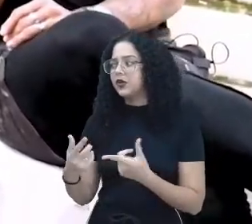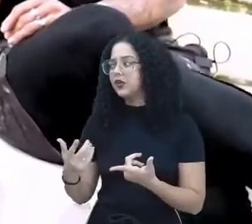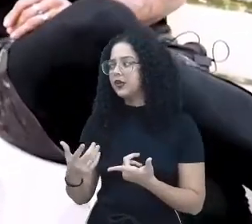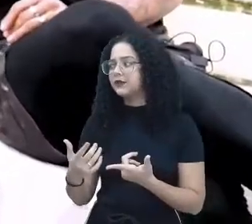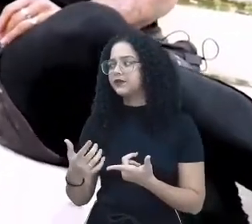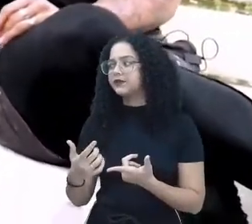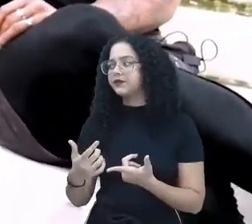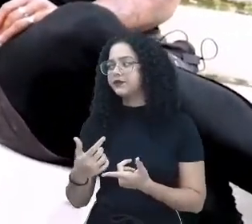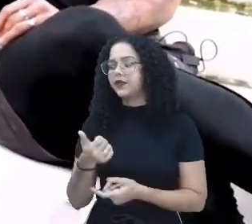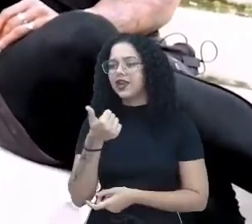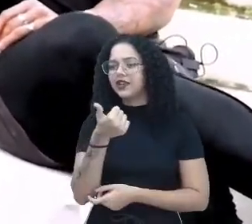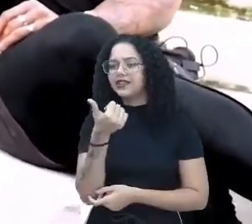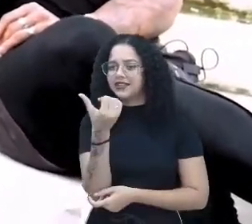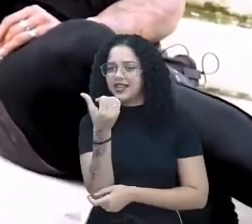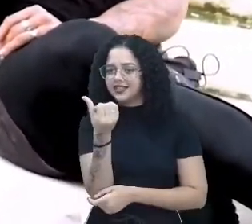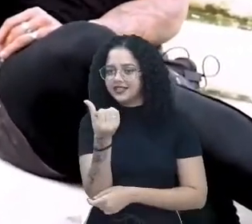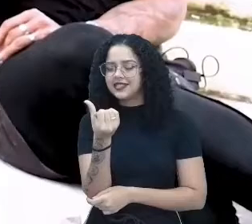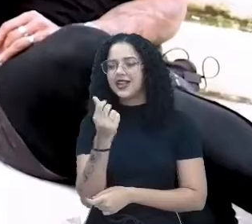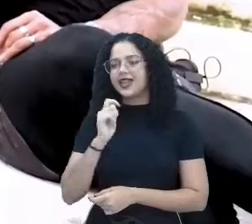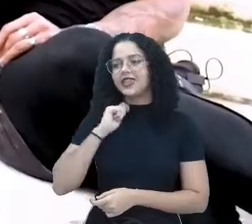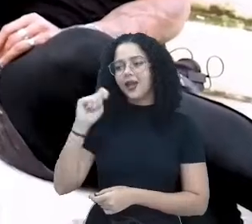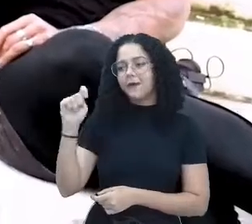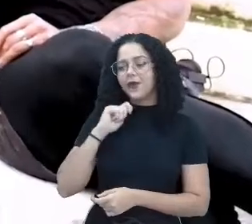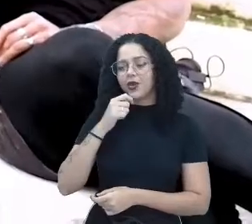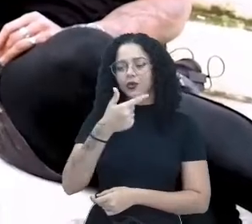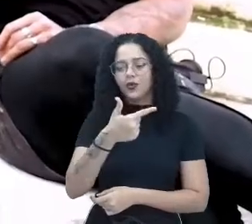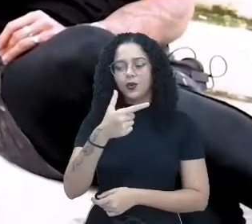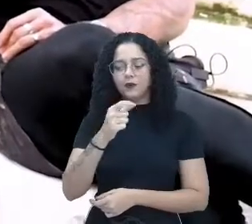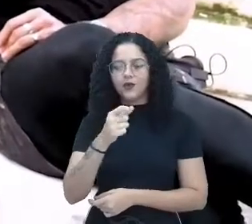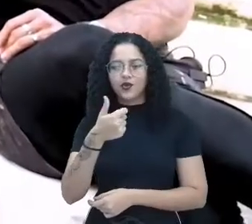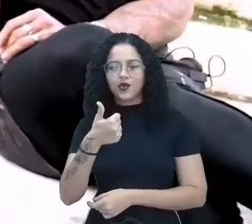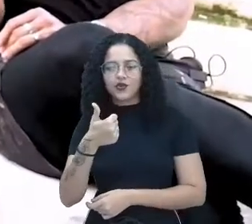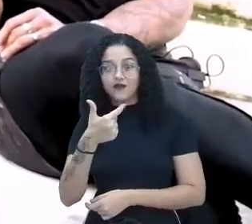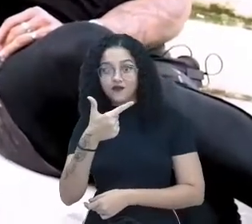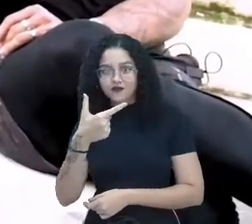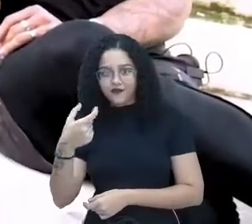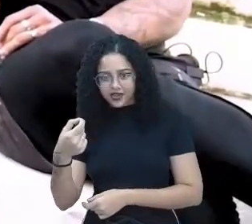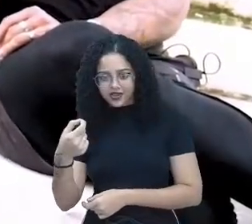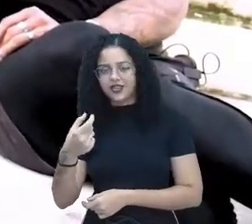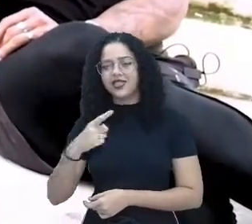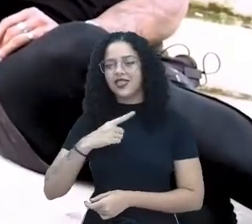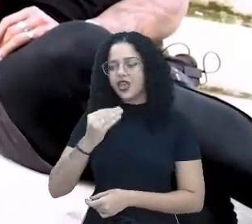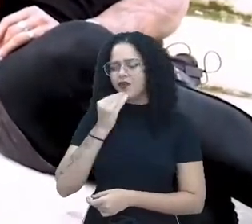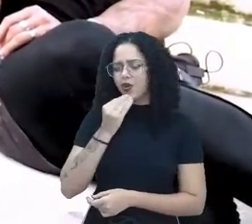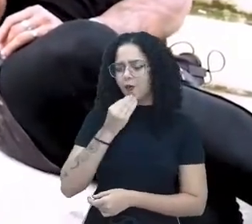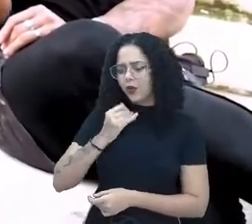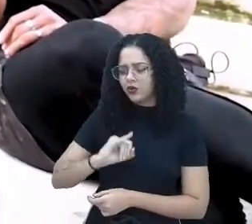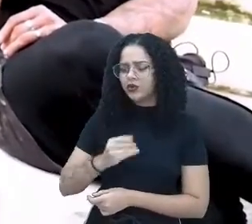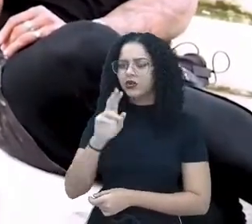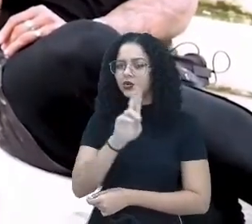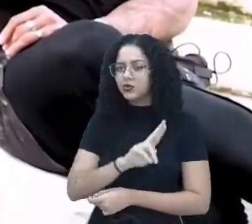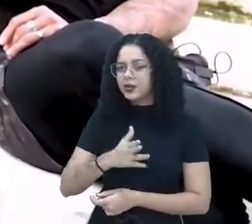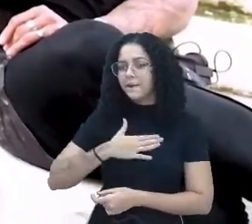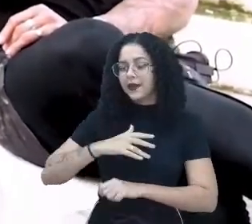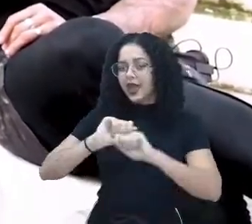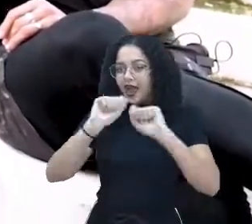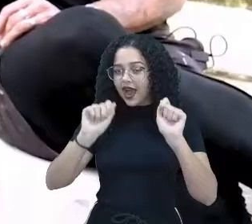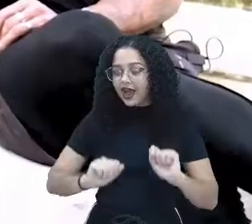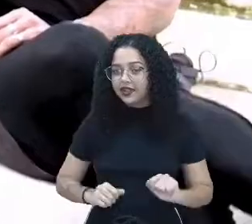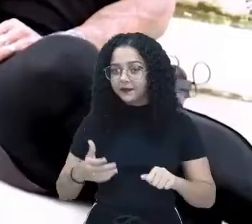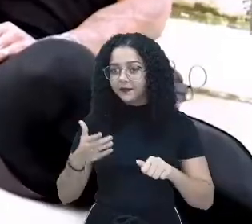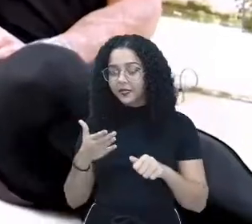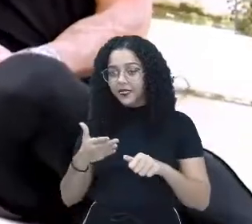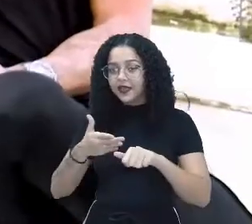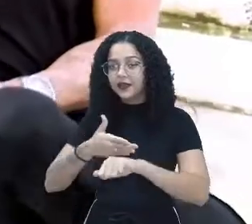foi em 16 de abril de 2020 que eu tive a oportunidade de usar a minha arte para